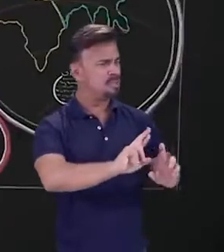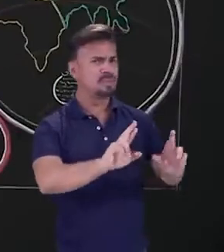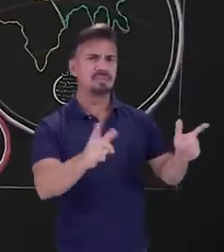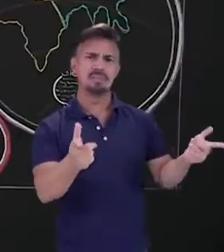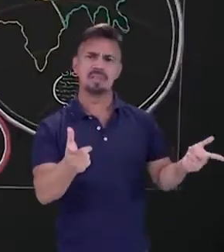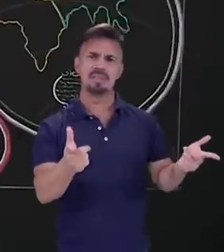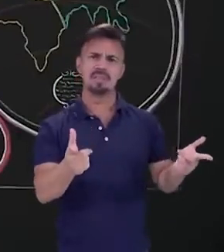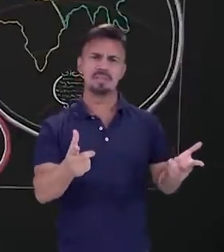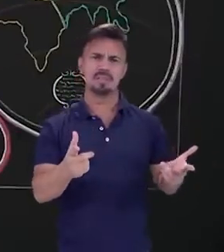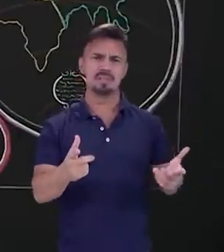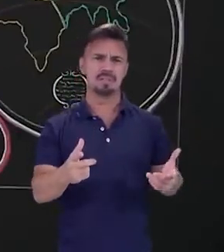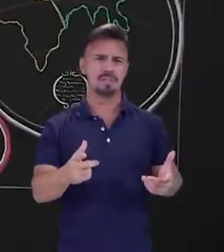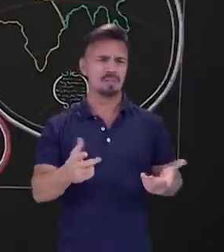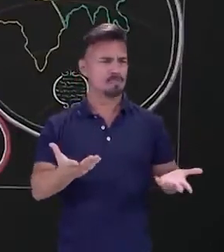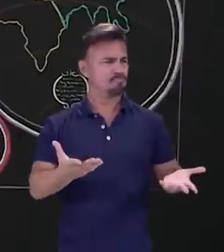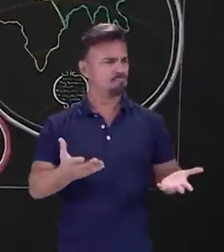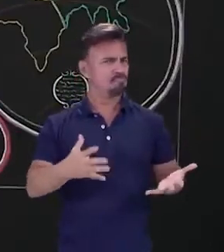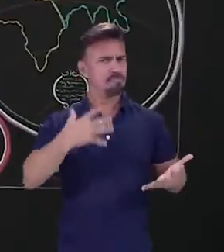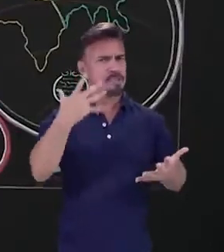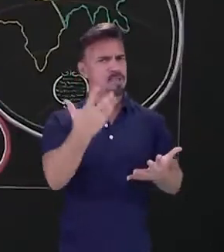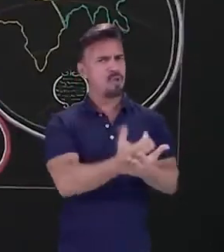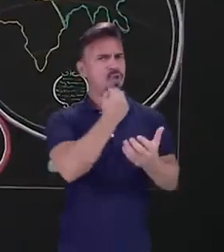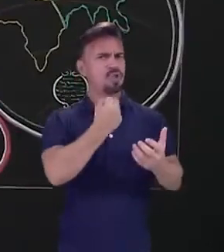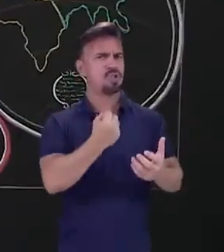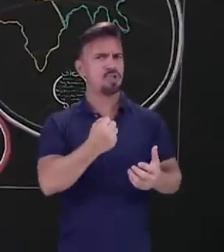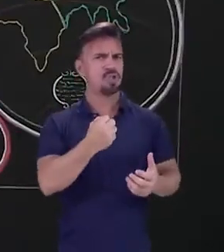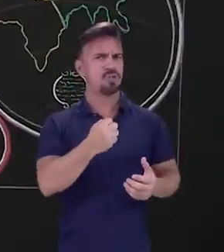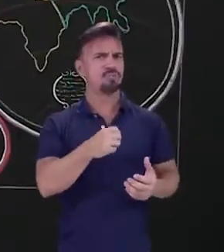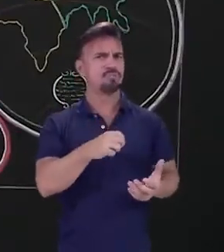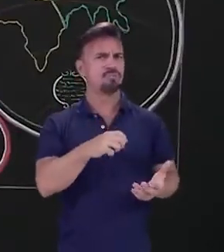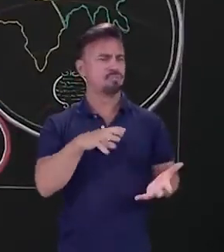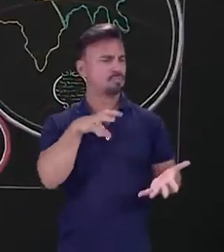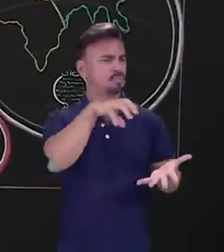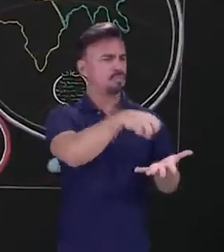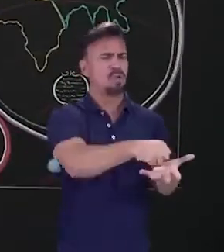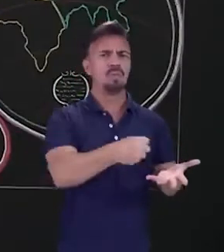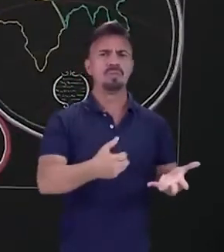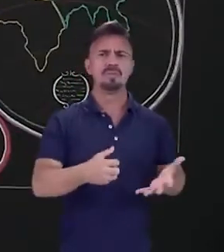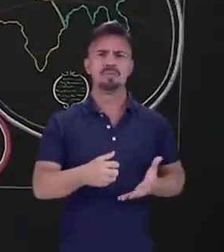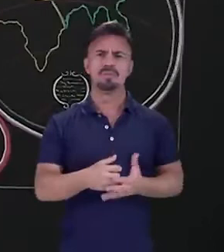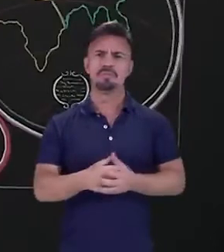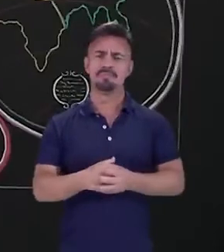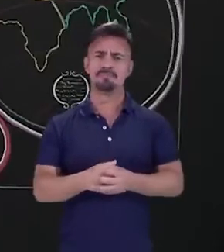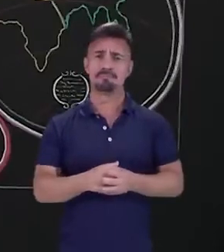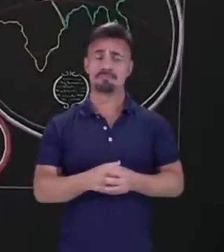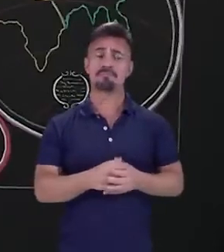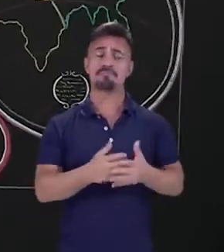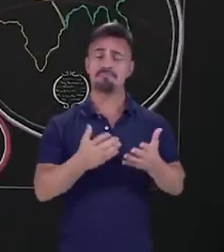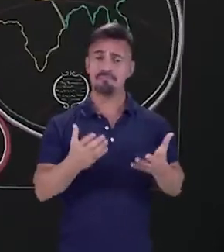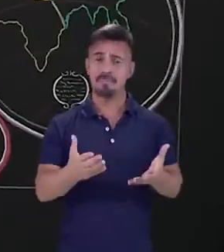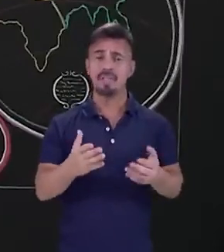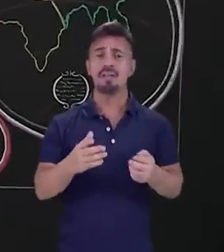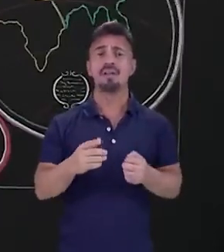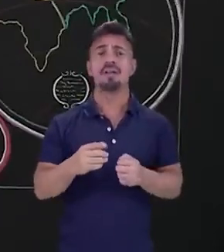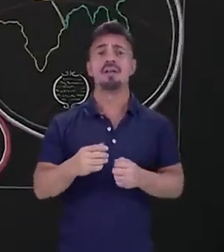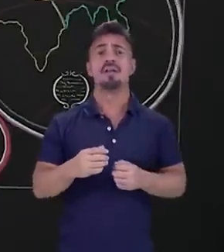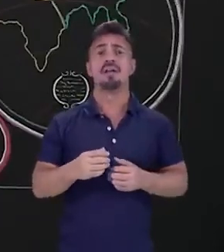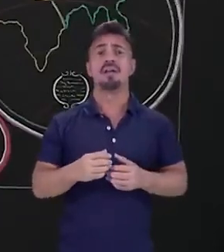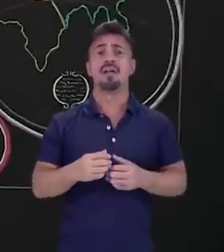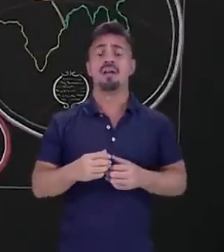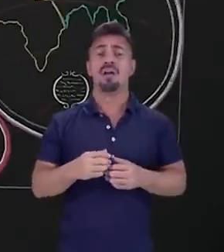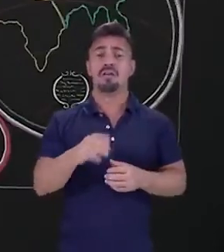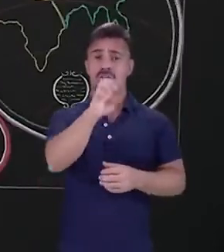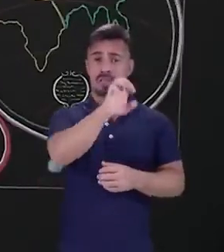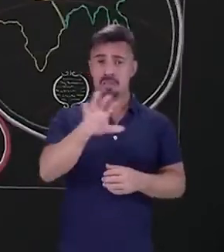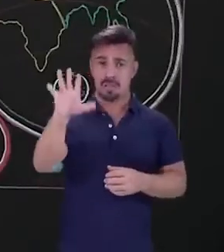numa posição de conquistador, numa posição de domínio, né, não de uma relação mais amigável, isso fez com que